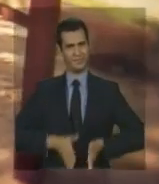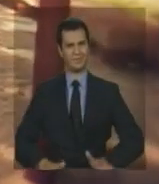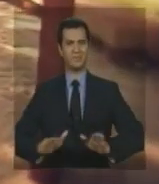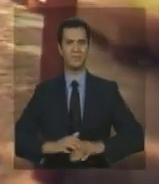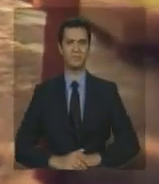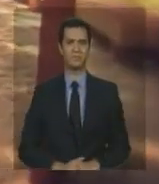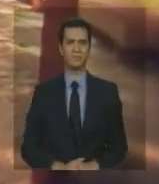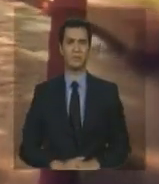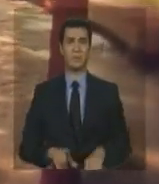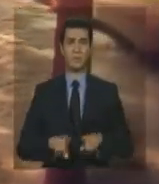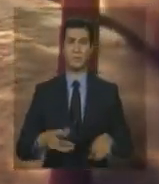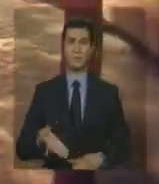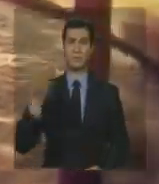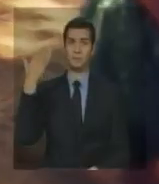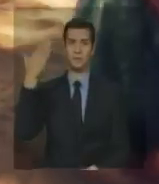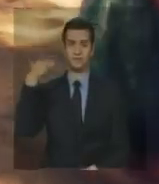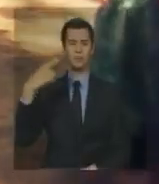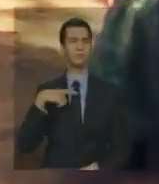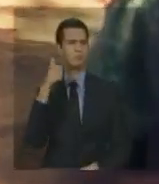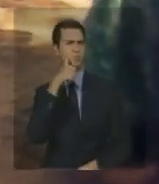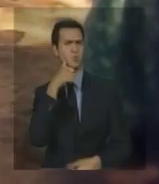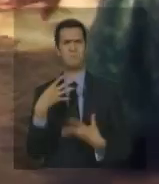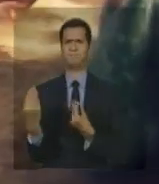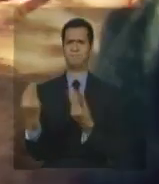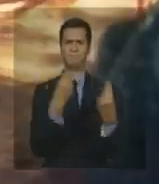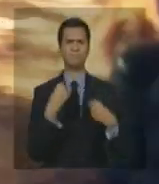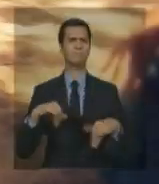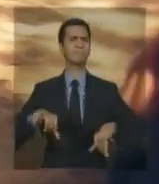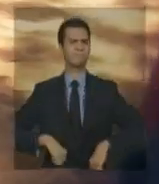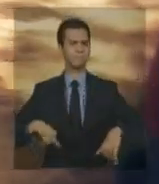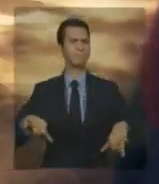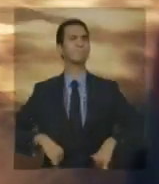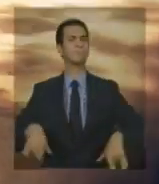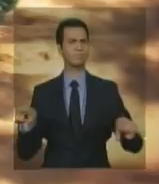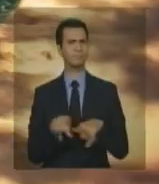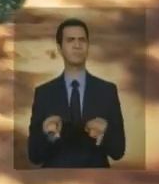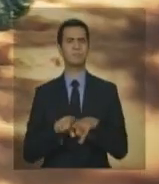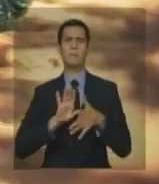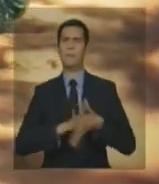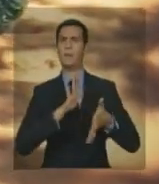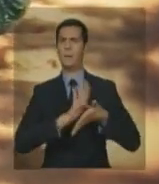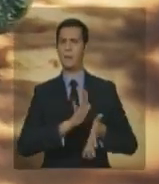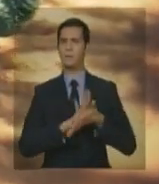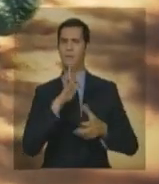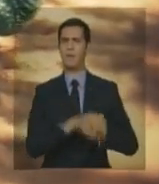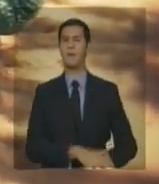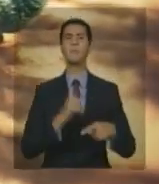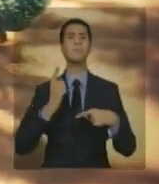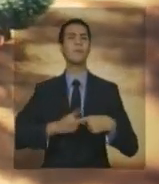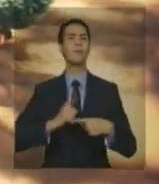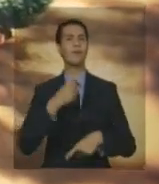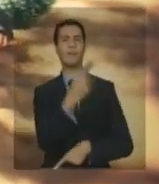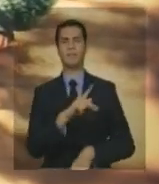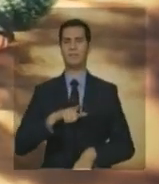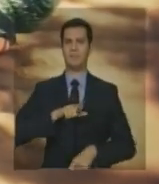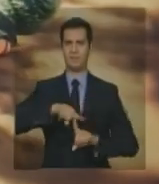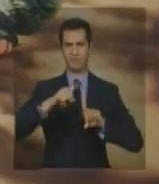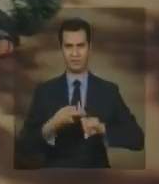Mas em outros tempos, diversas mulheres com deficiência sofreram preconceitos por causa da maternidade.